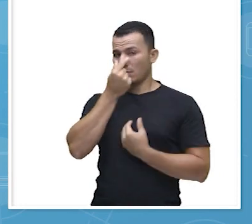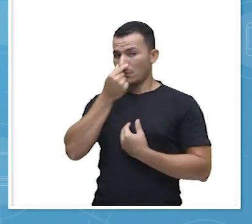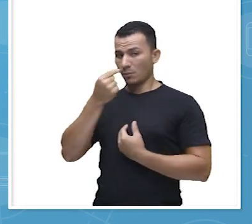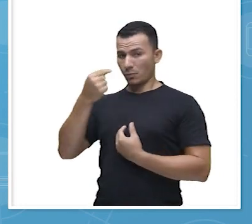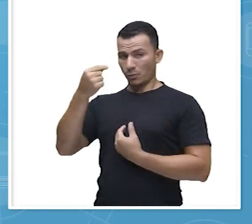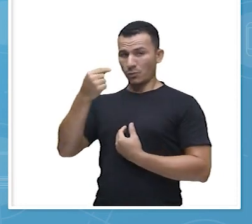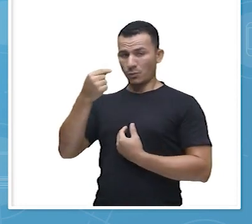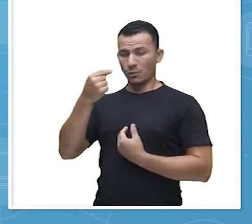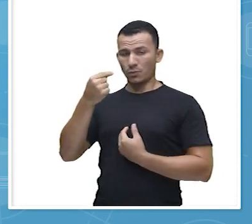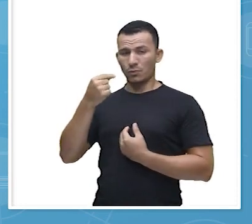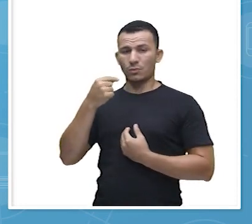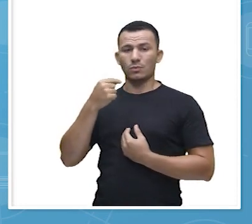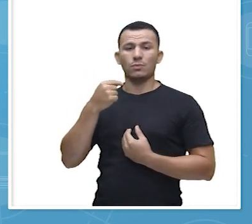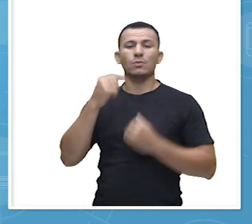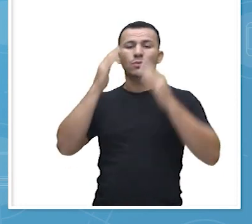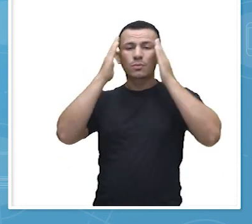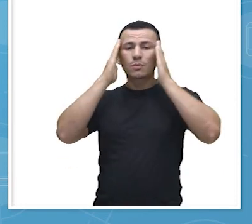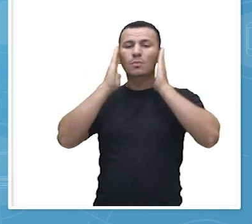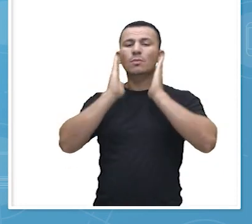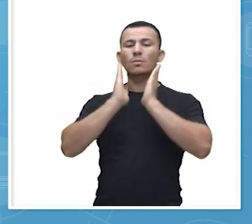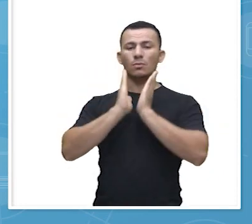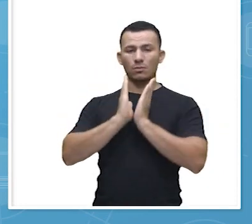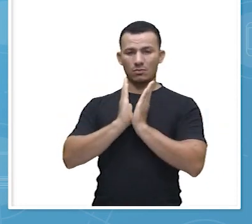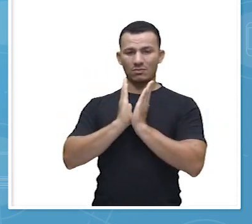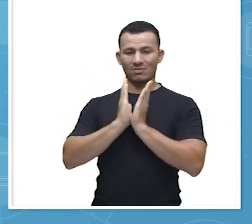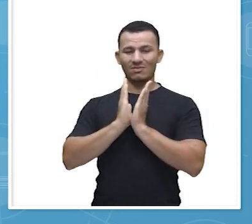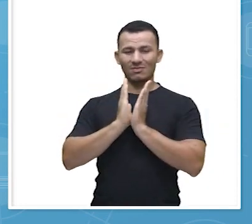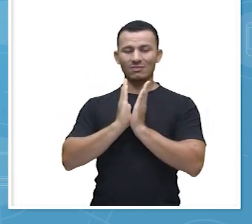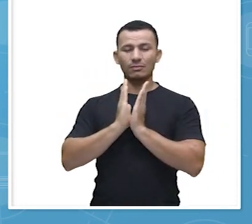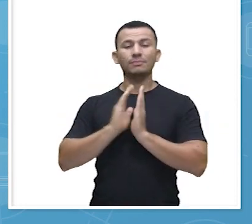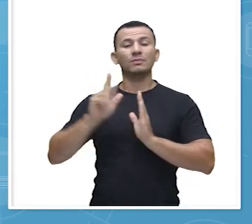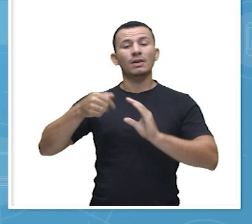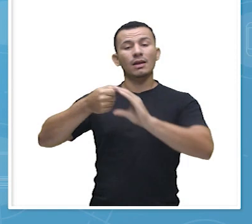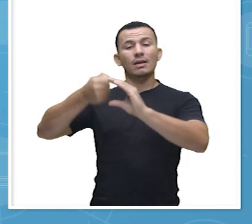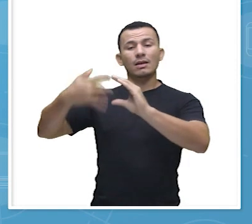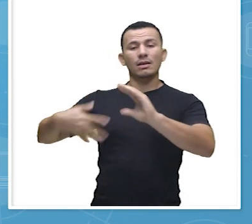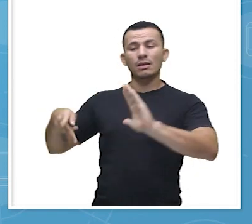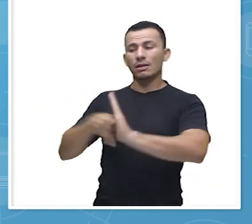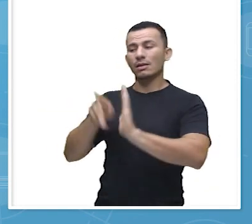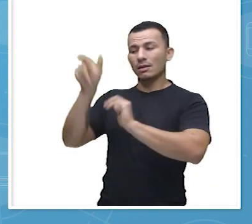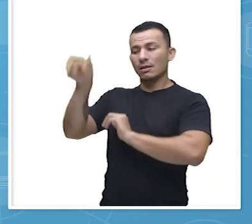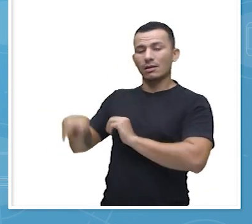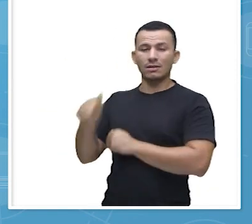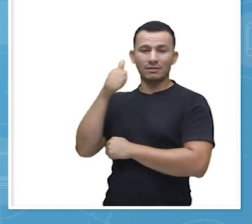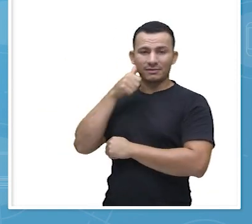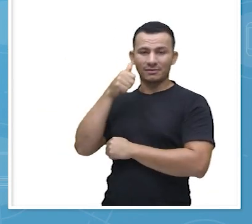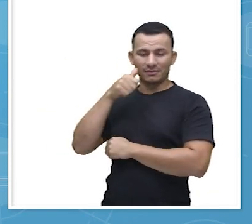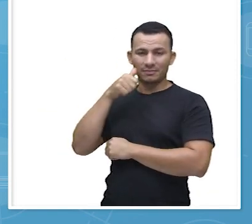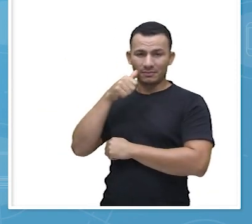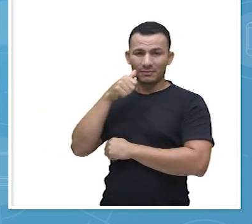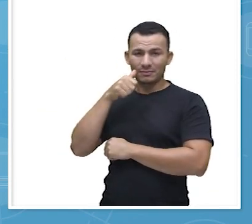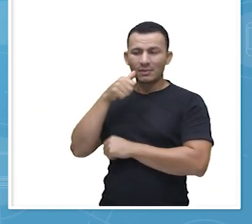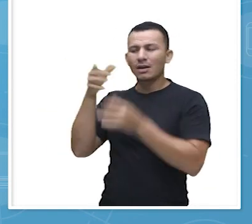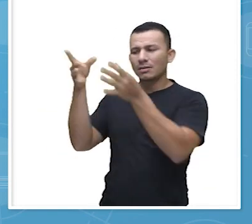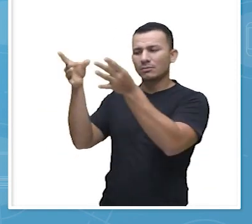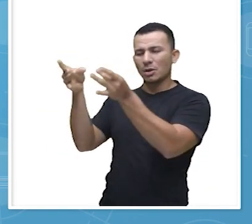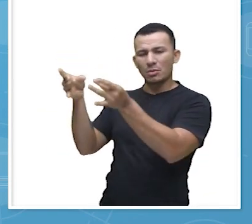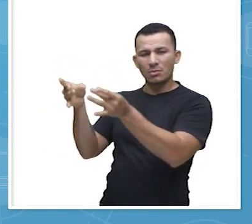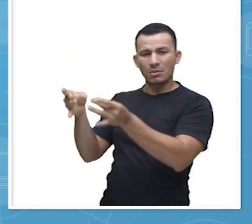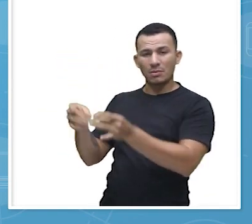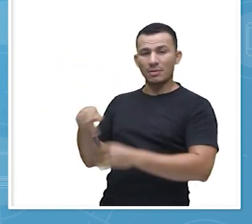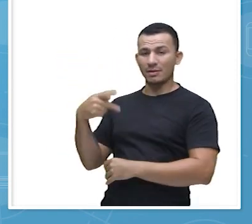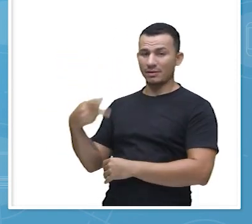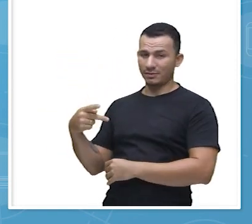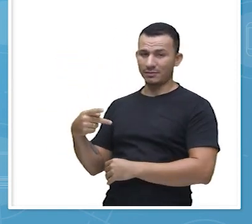rosto alongado, ligeiramente alongado. Isso são características, são atributos desta